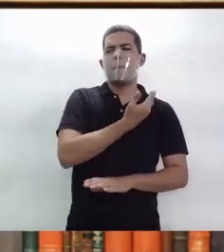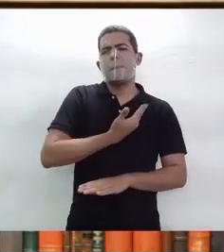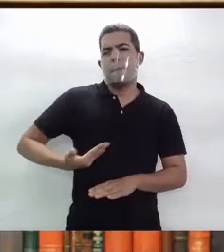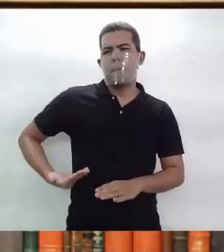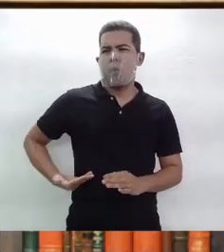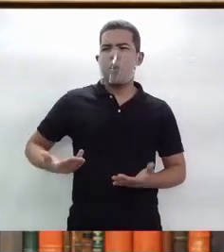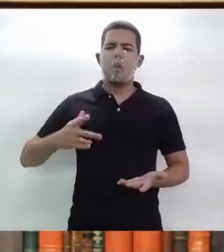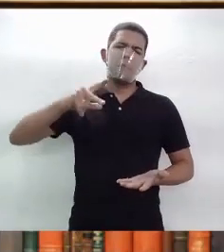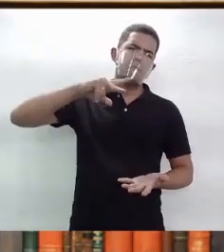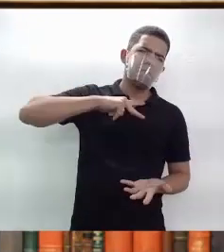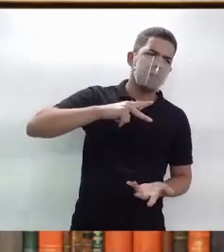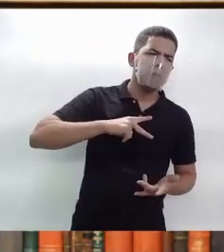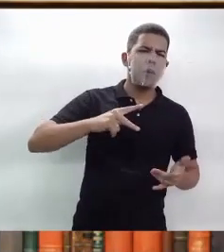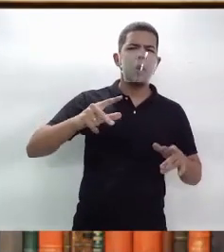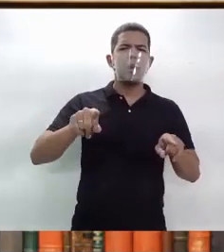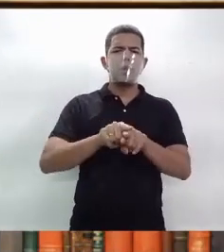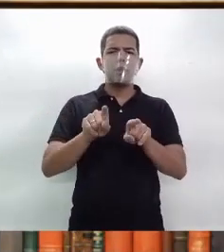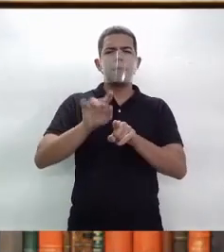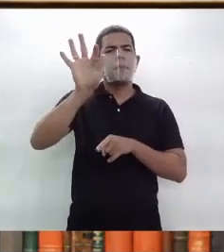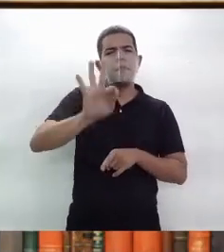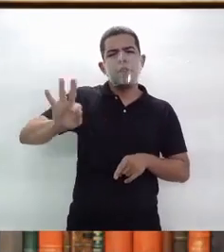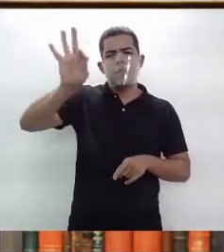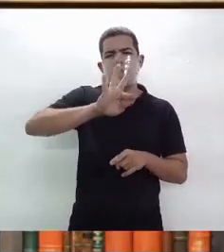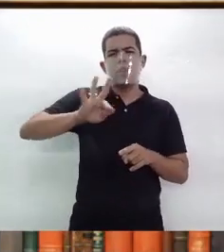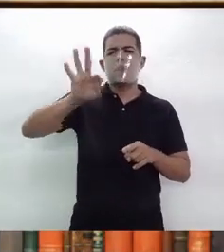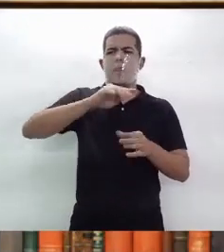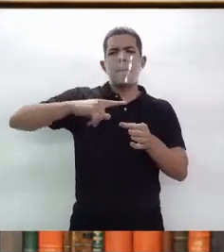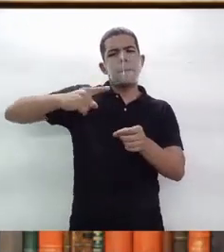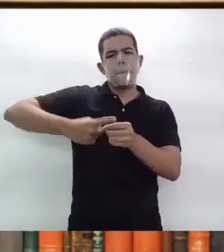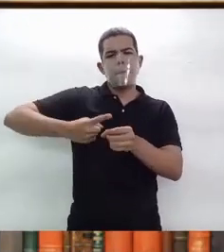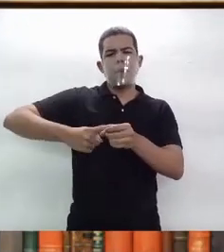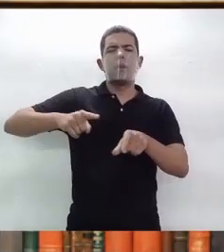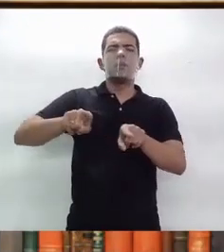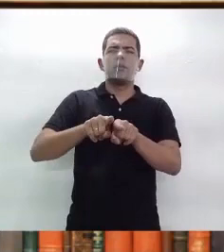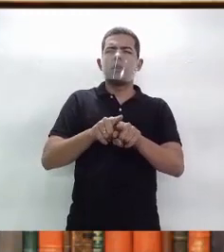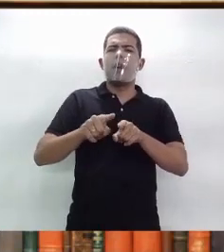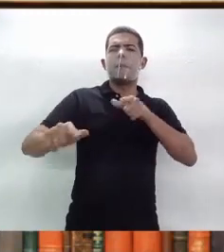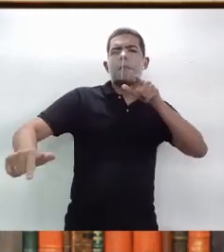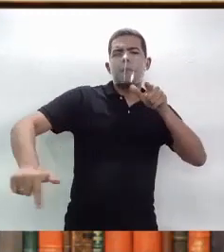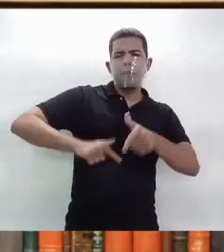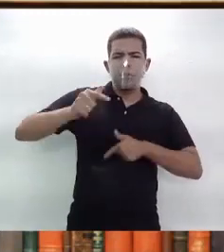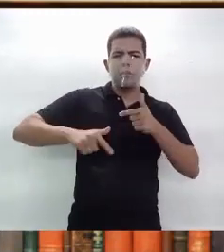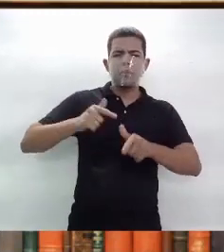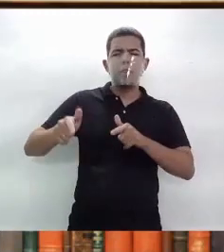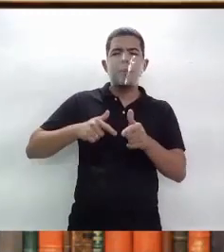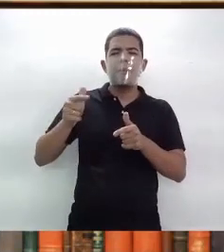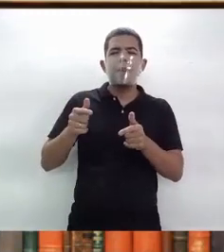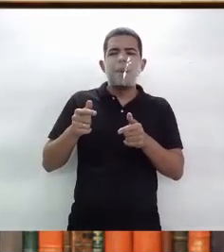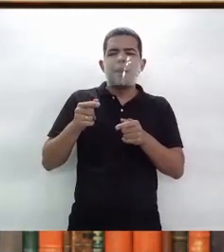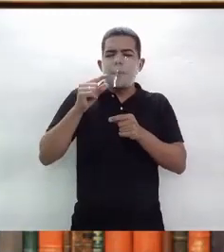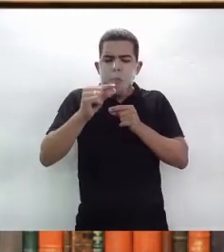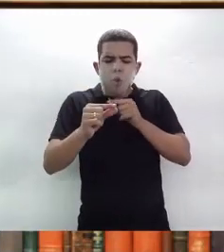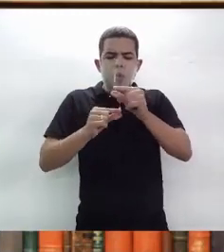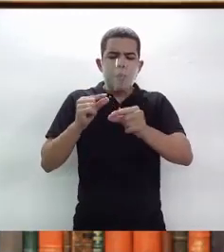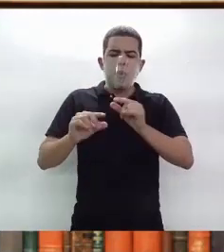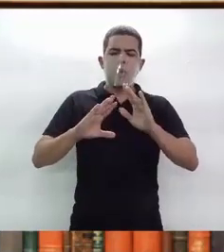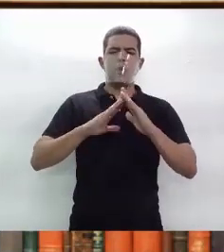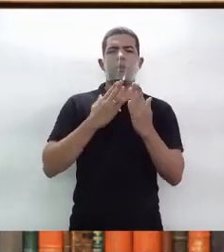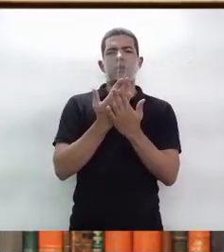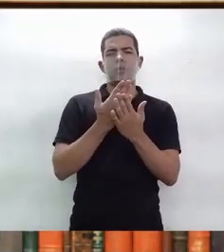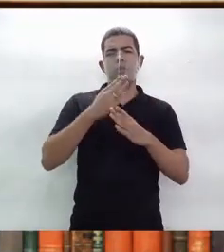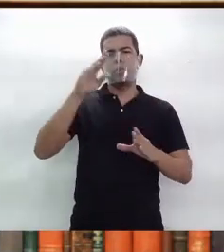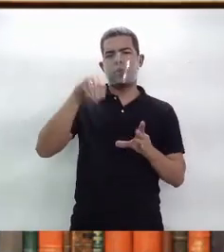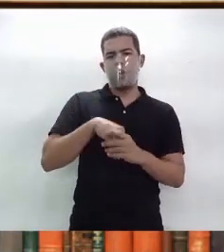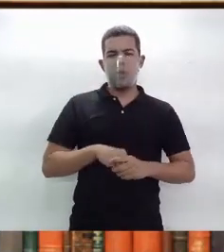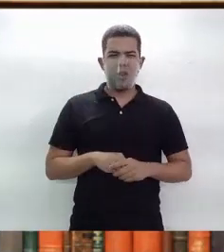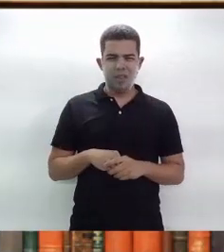pública, instituição privada, instituição federal, municipal e principalmente esse trabalho de formiguinha nas escolas, que a gente vivencia os